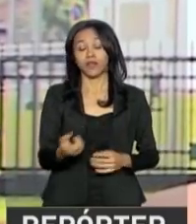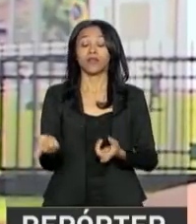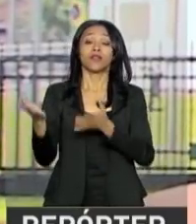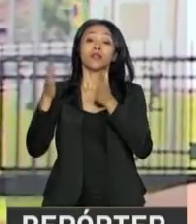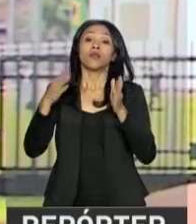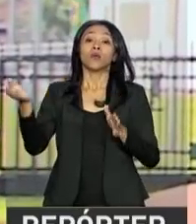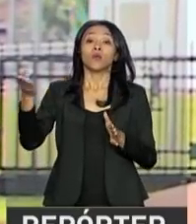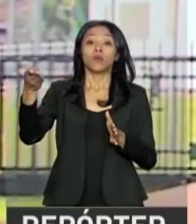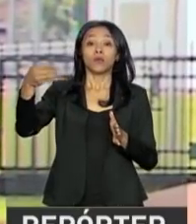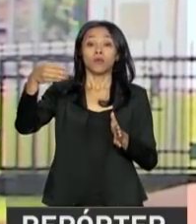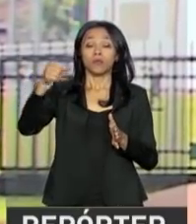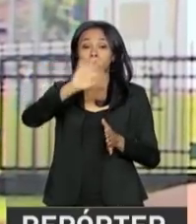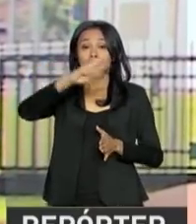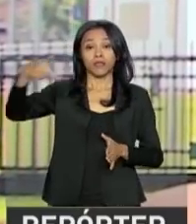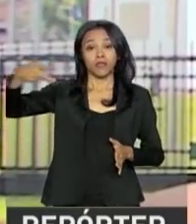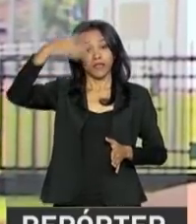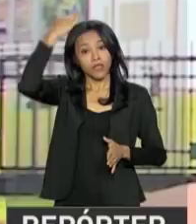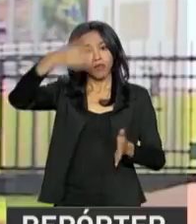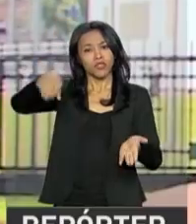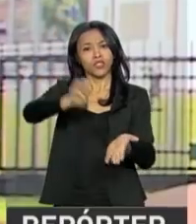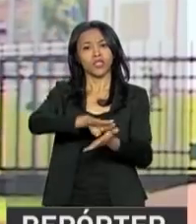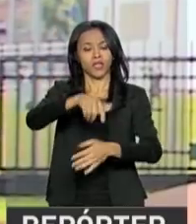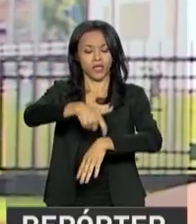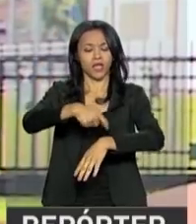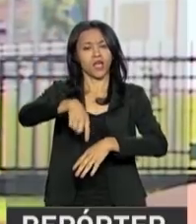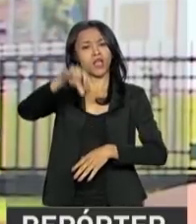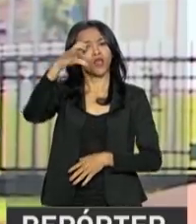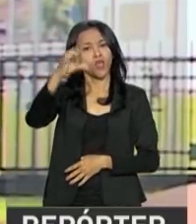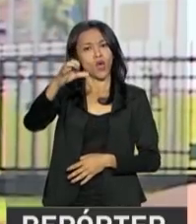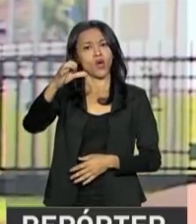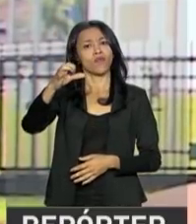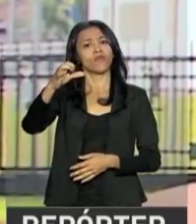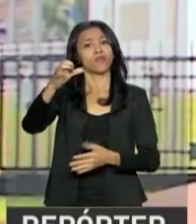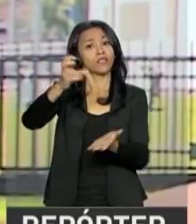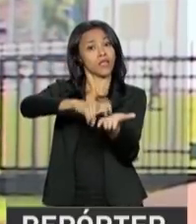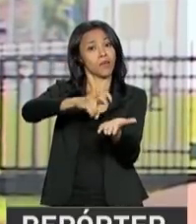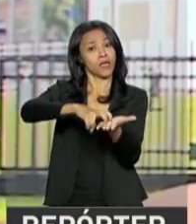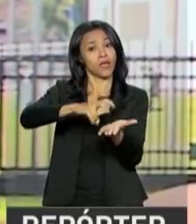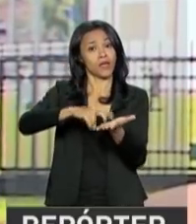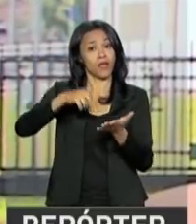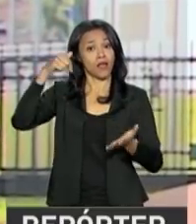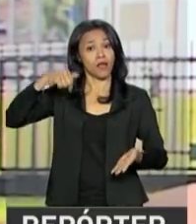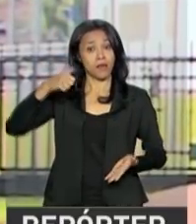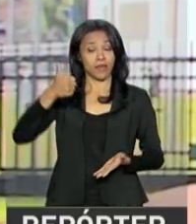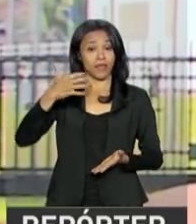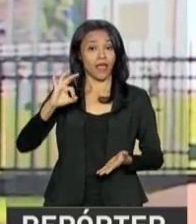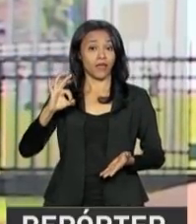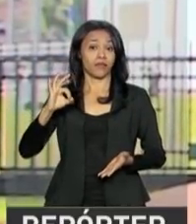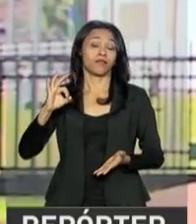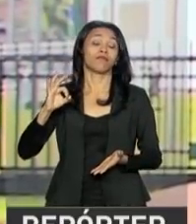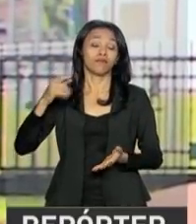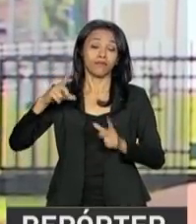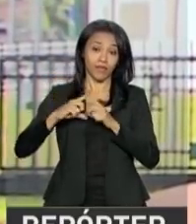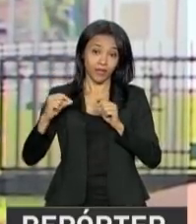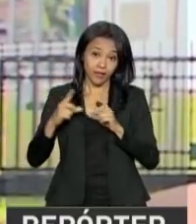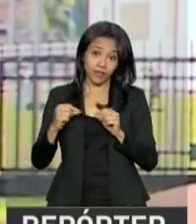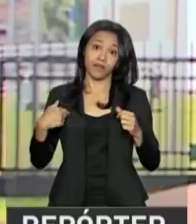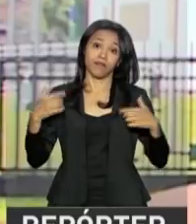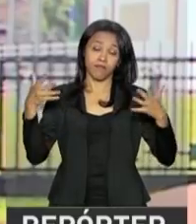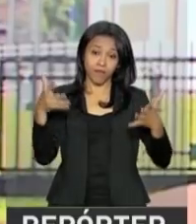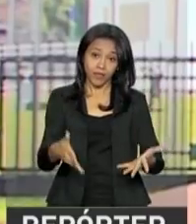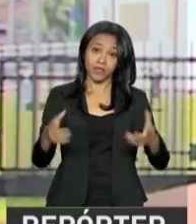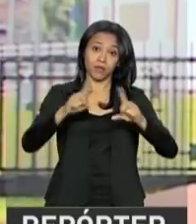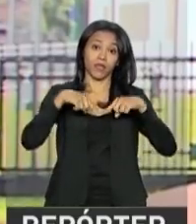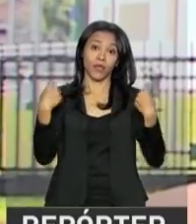temer chega aqui a assunção por volta das nove da manhã 10 horas no horário de brasília participa da cúpula dos chefes de estado